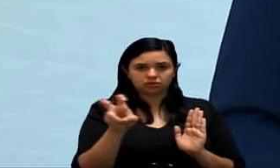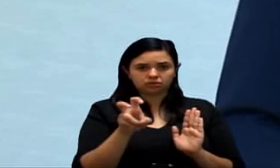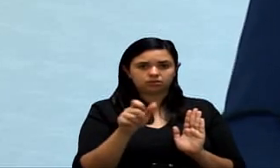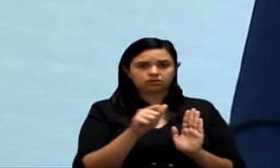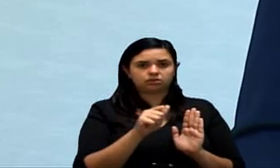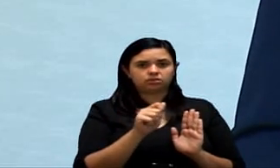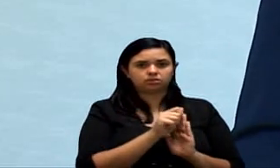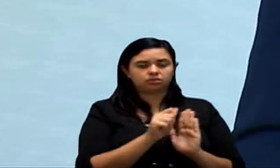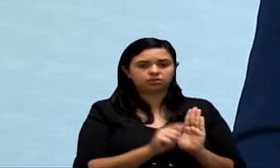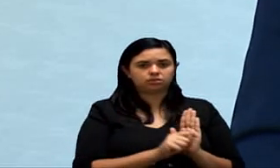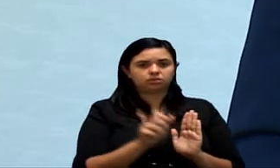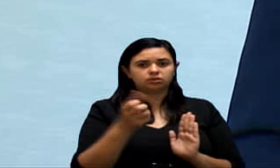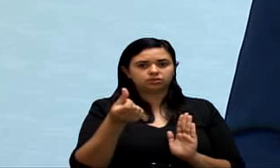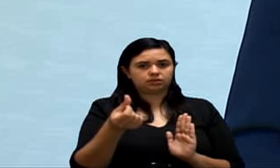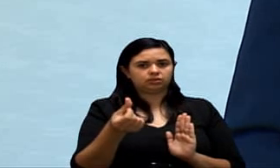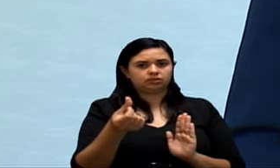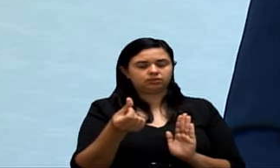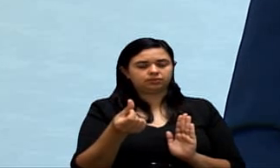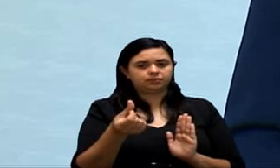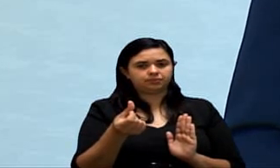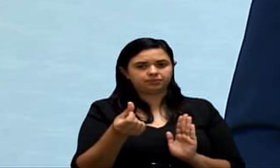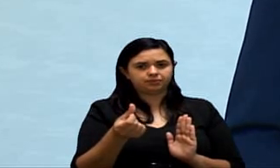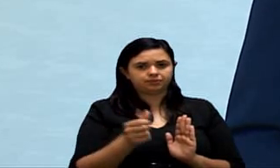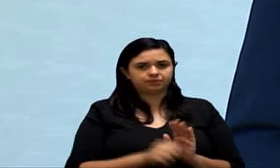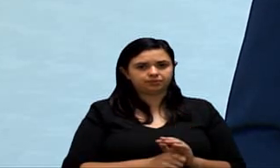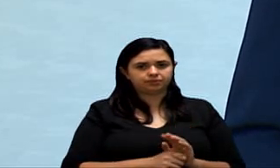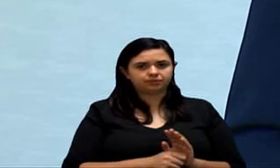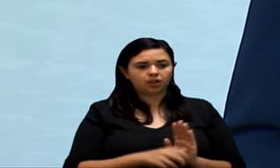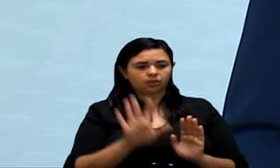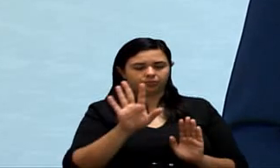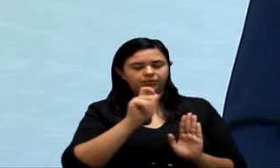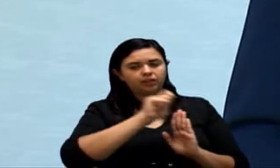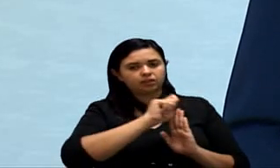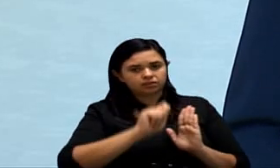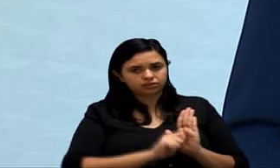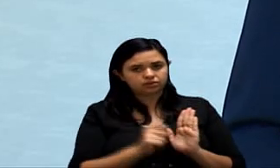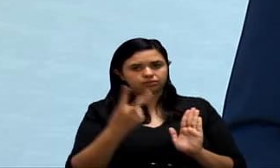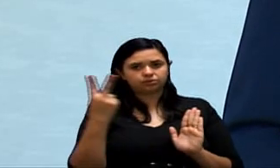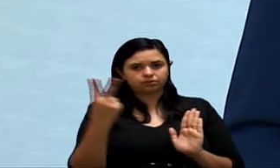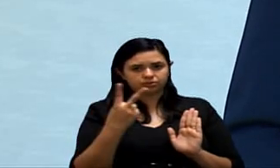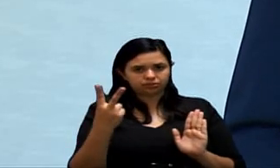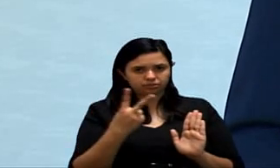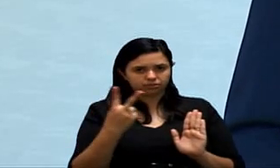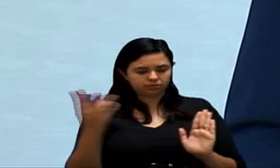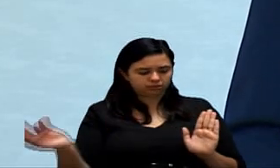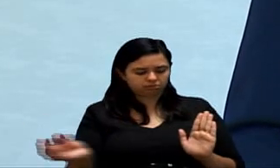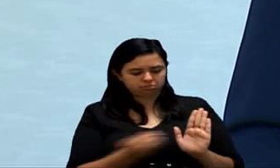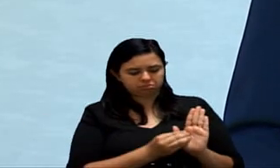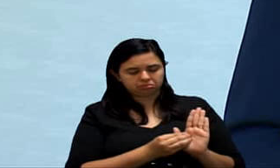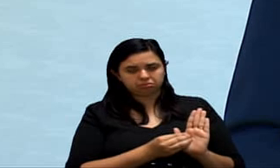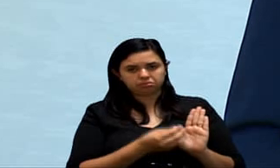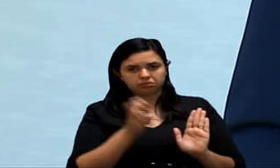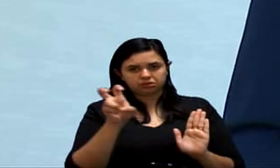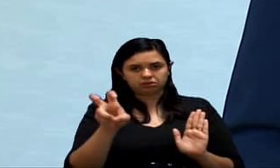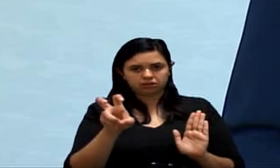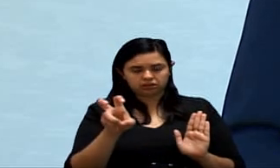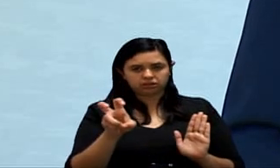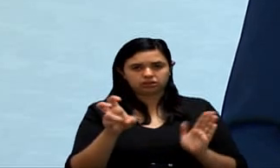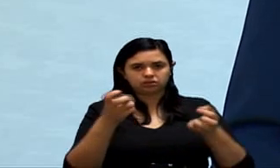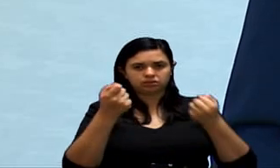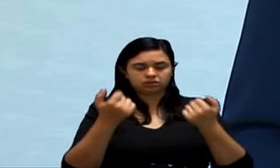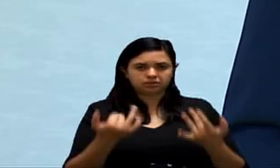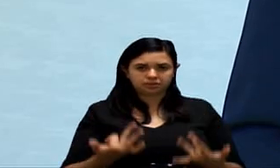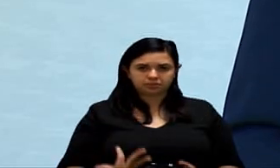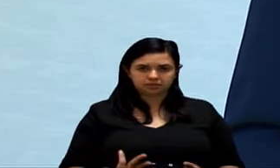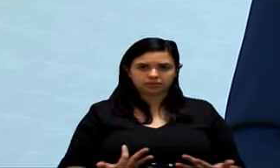inciso no artigo 2, no inciso 5, ó, ele fala... O número de servidores da escola que estejam licenciados.